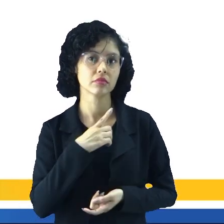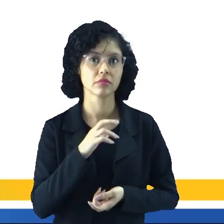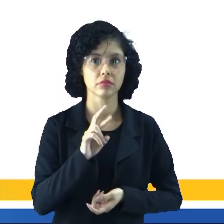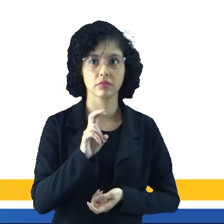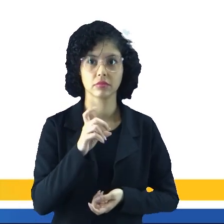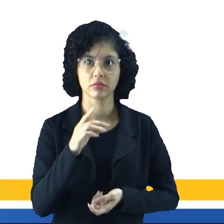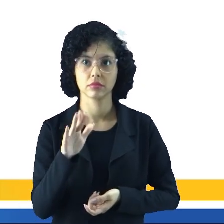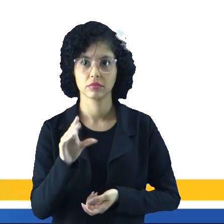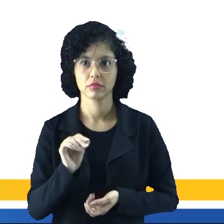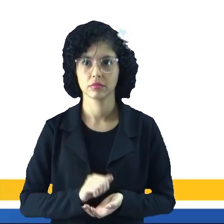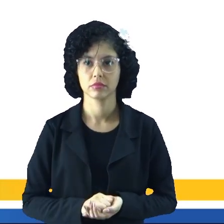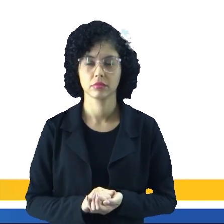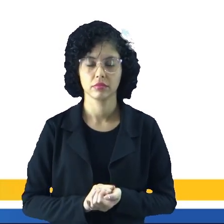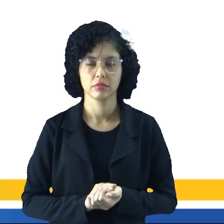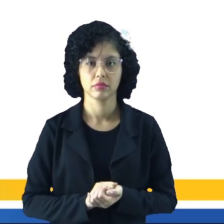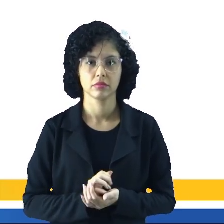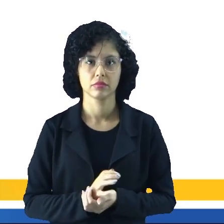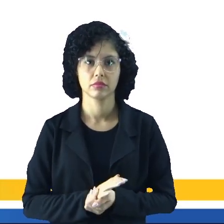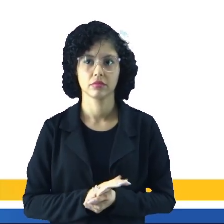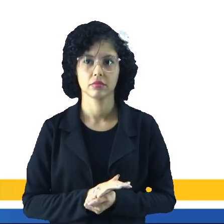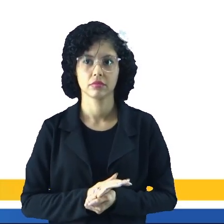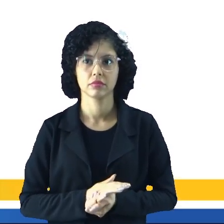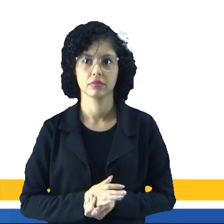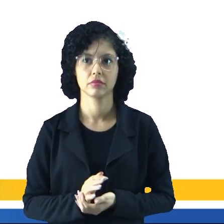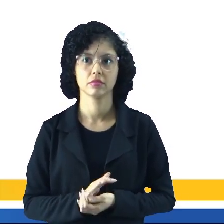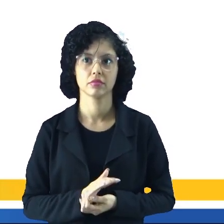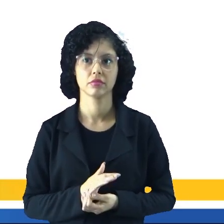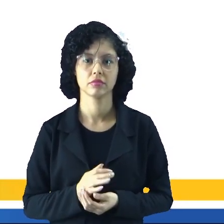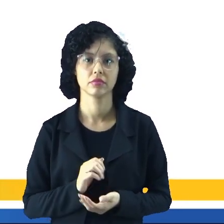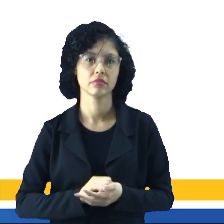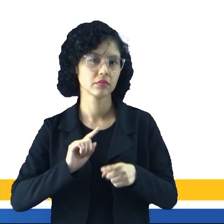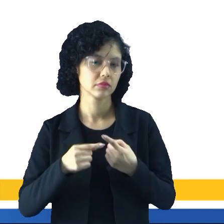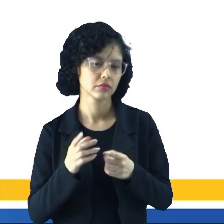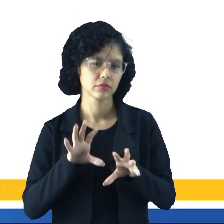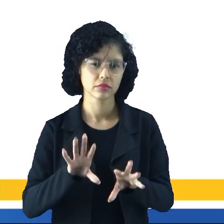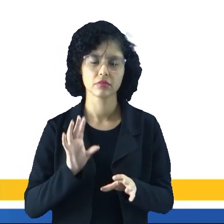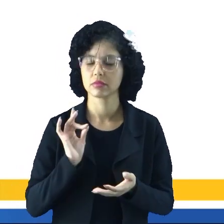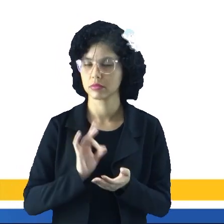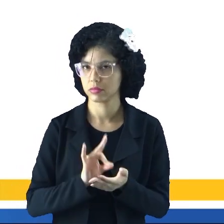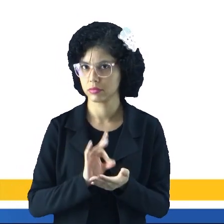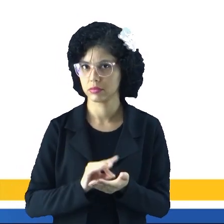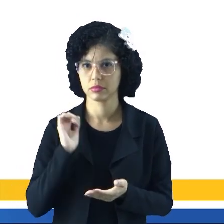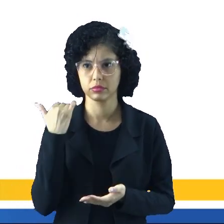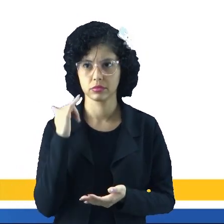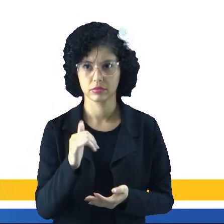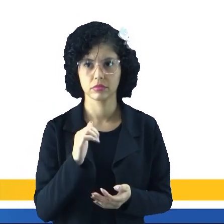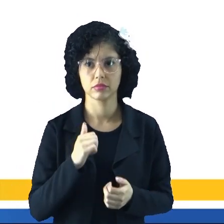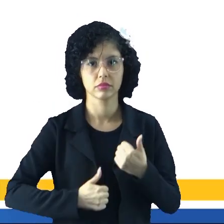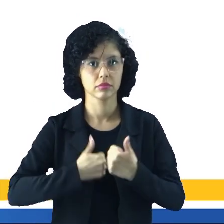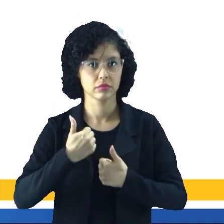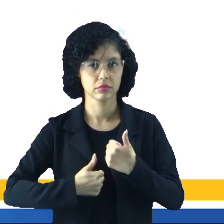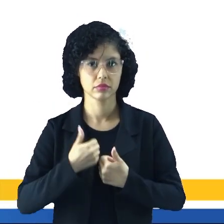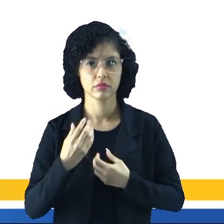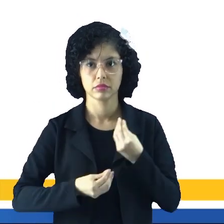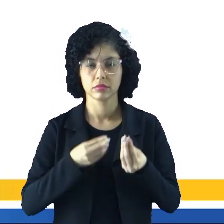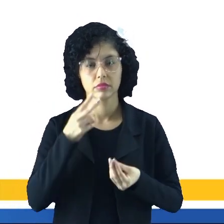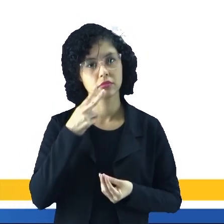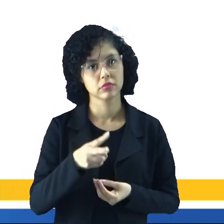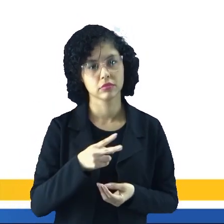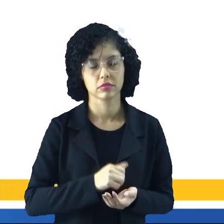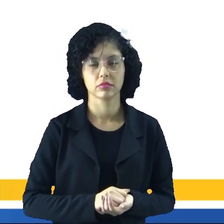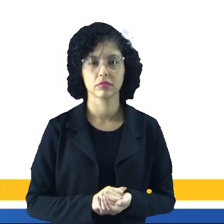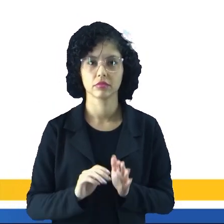fala repulsão entre partículas elétricas da calça e dos pelos do gato. Mas não é isso que acontece na eletrização por atrito, né? Conforme a gente viu